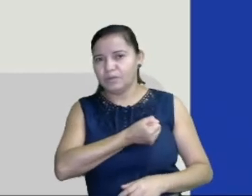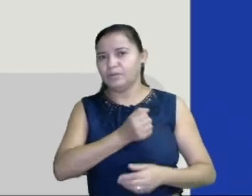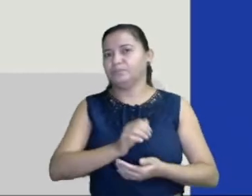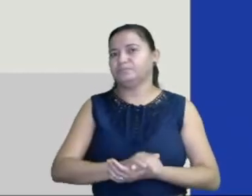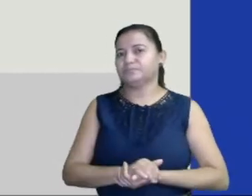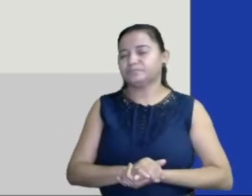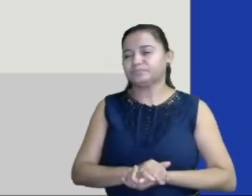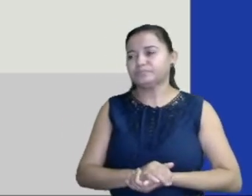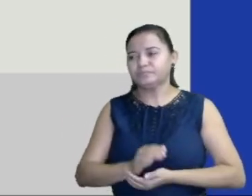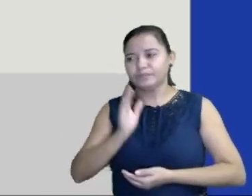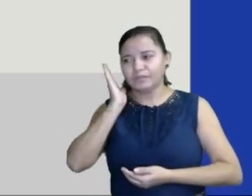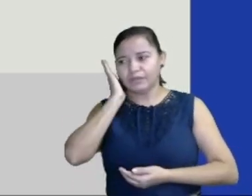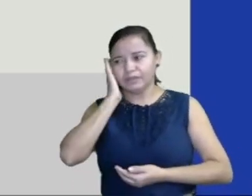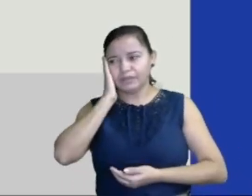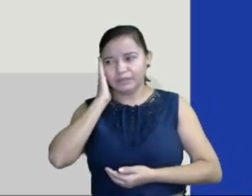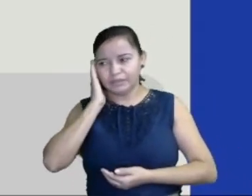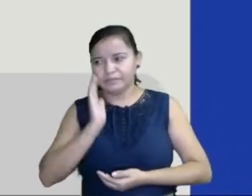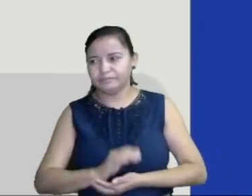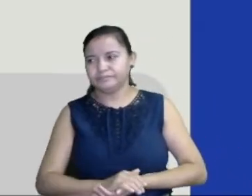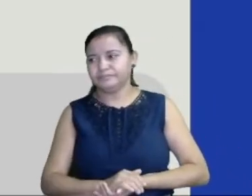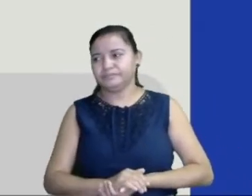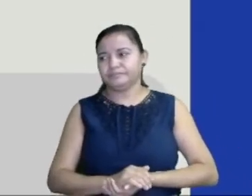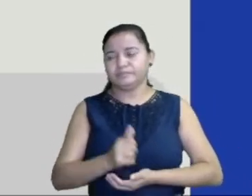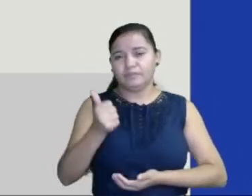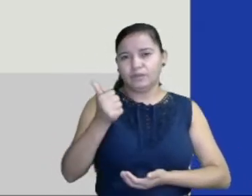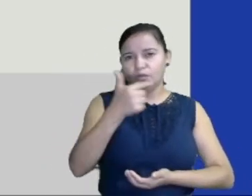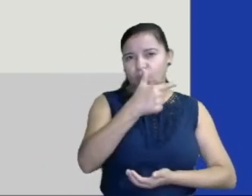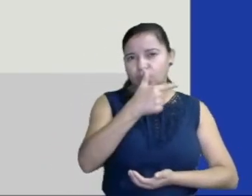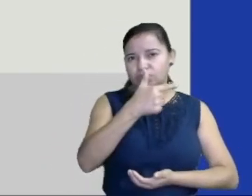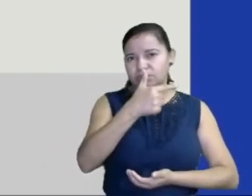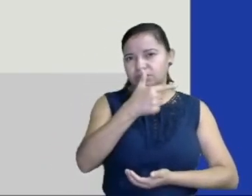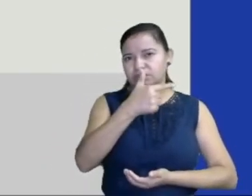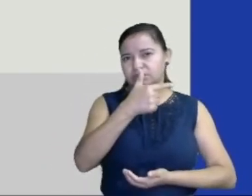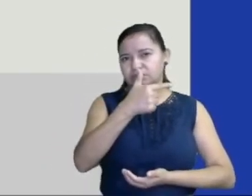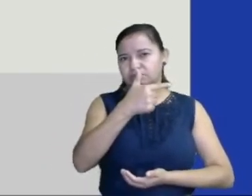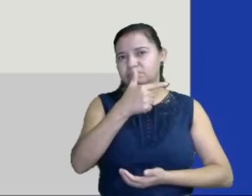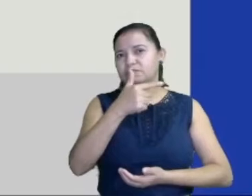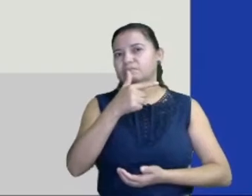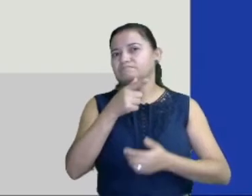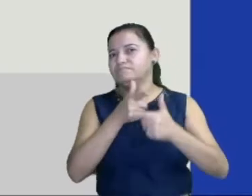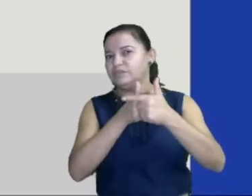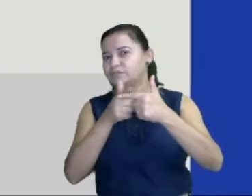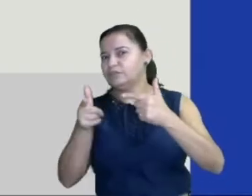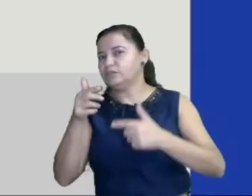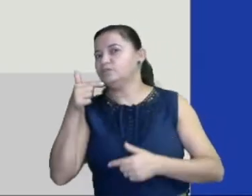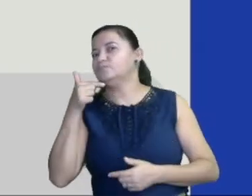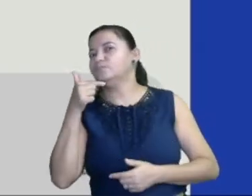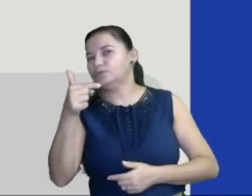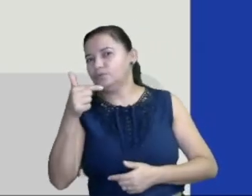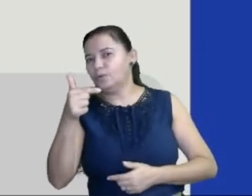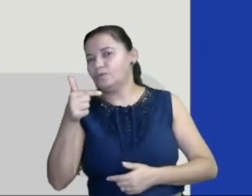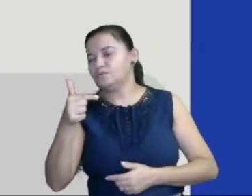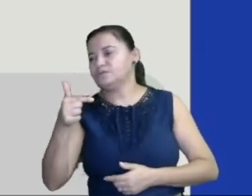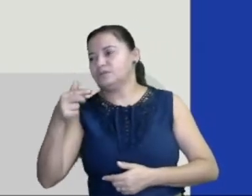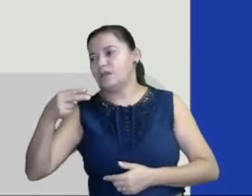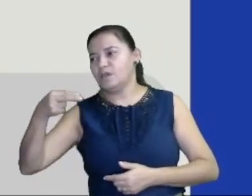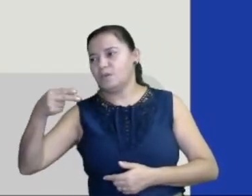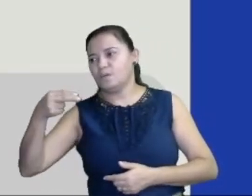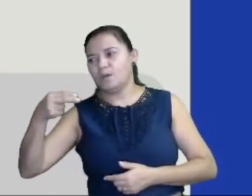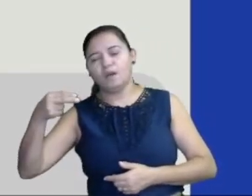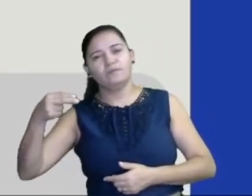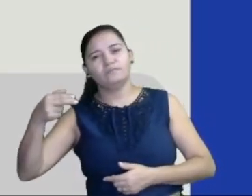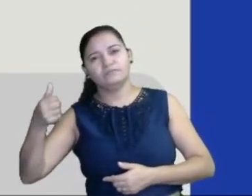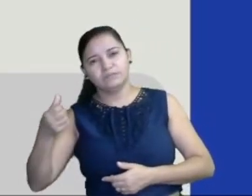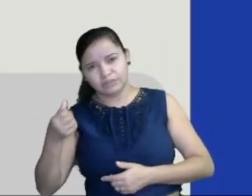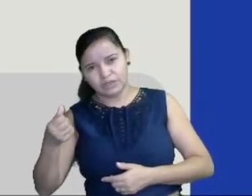para que a gente possa entender um pouco mais 12 / 2 vai dar fez mas Eu dividi dois